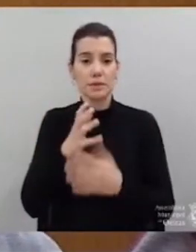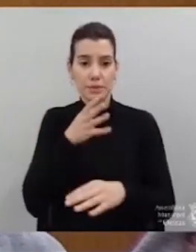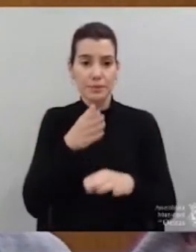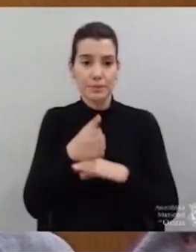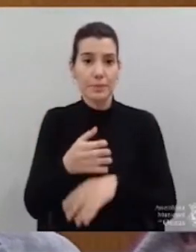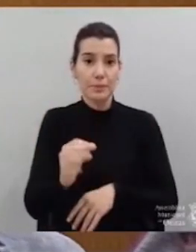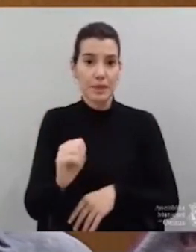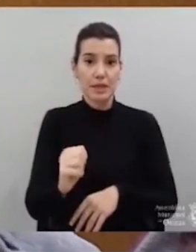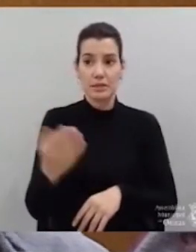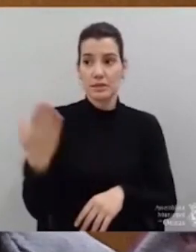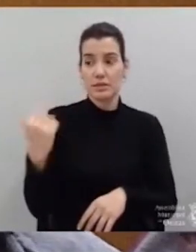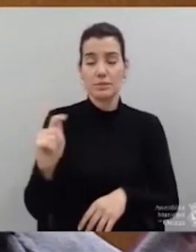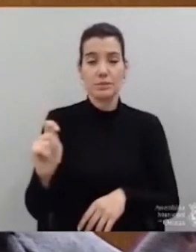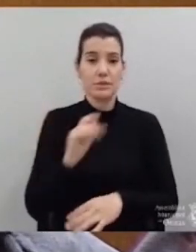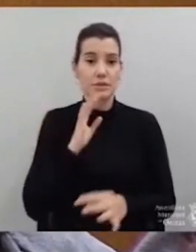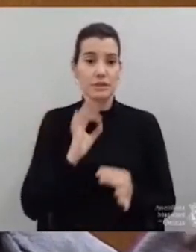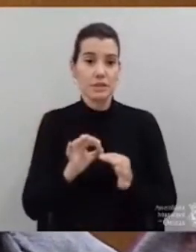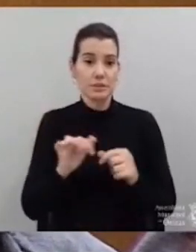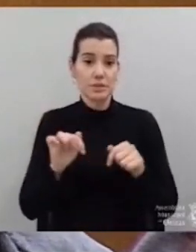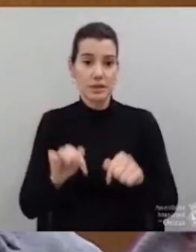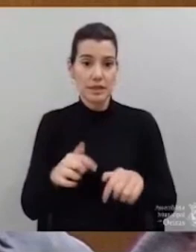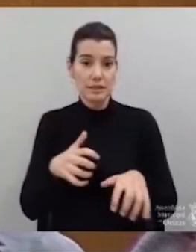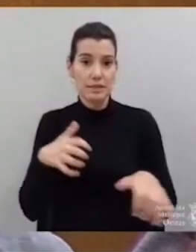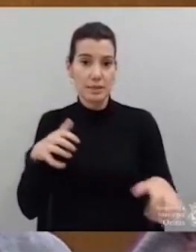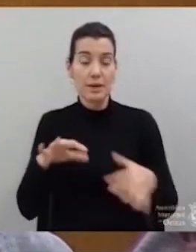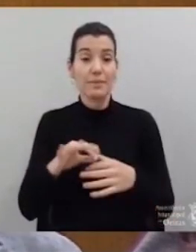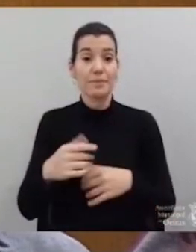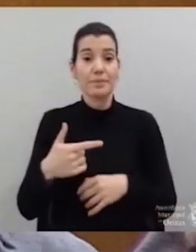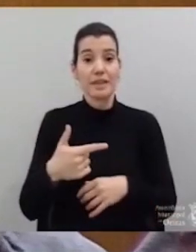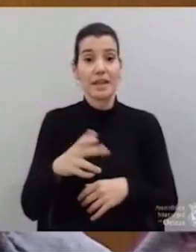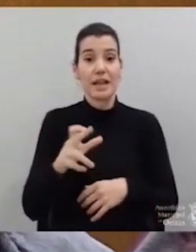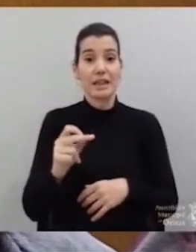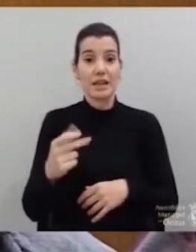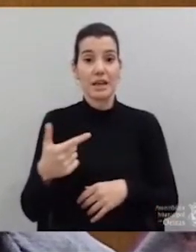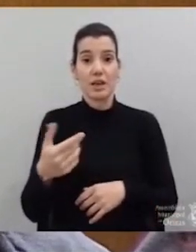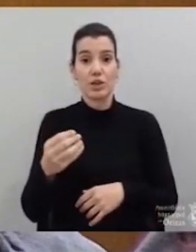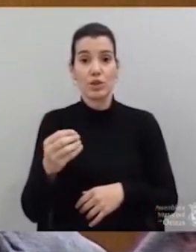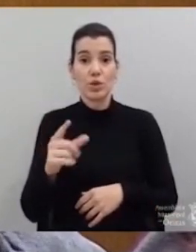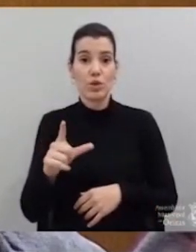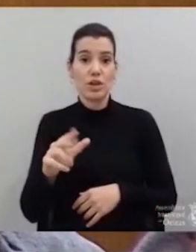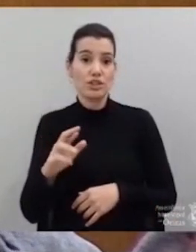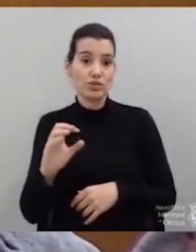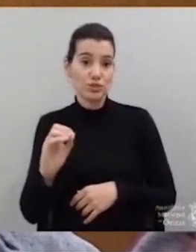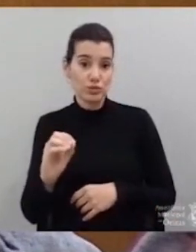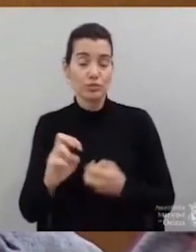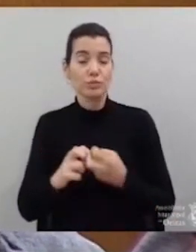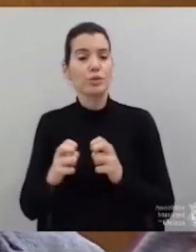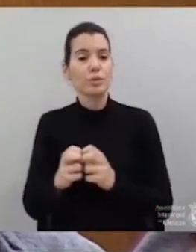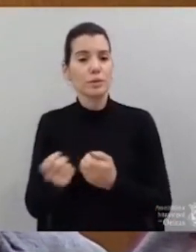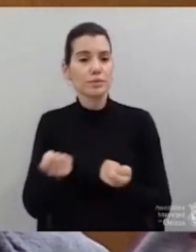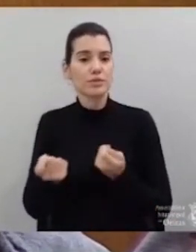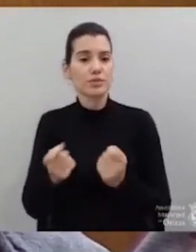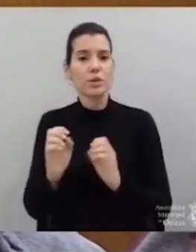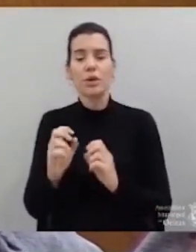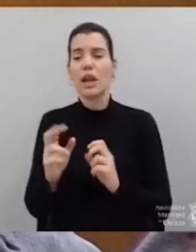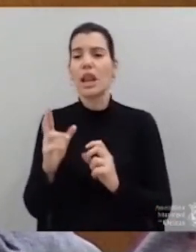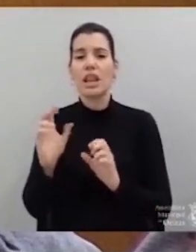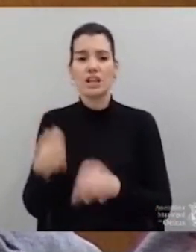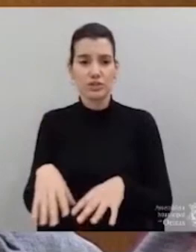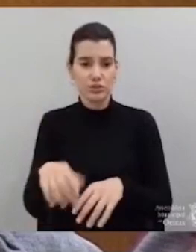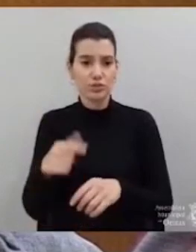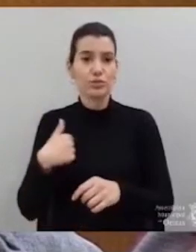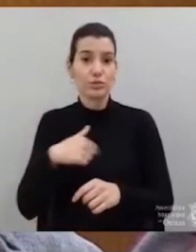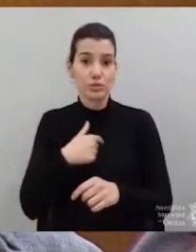mês de setembro nesta Assembleia sobre trato ao lixo e os sérios problemas sobre gestão de resíduos com que o município se confronta. E quanto